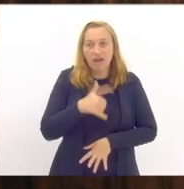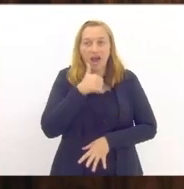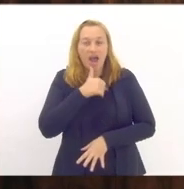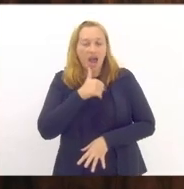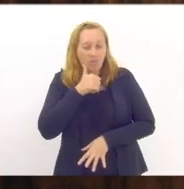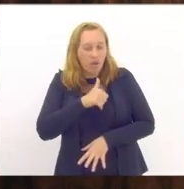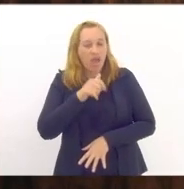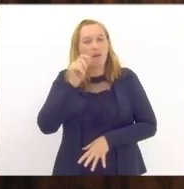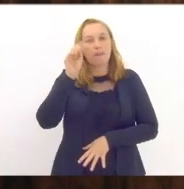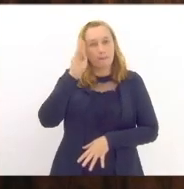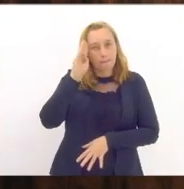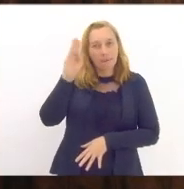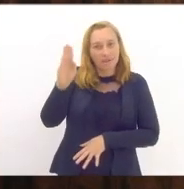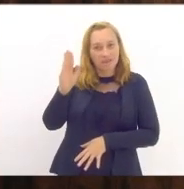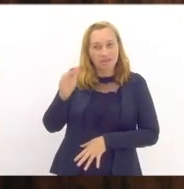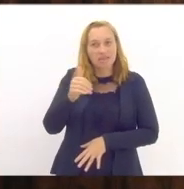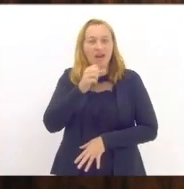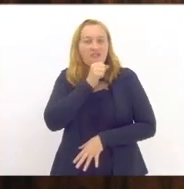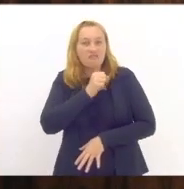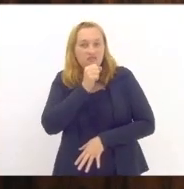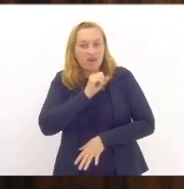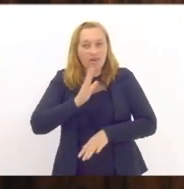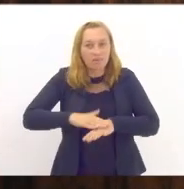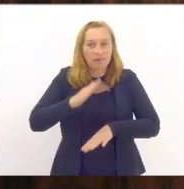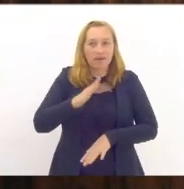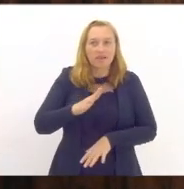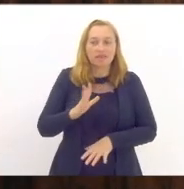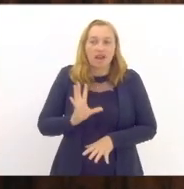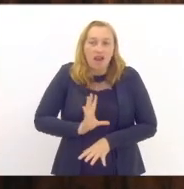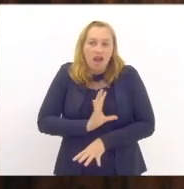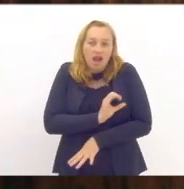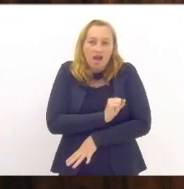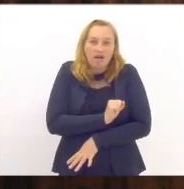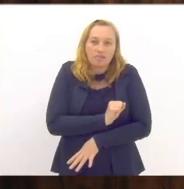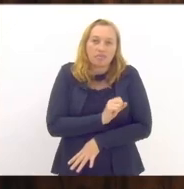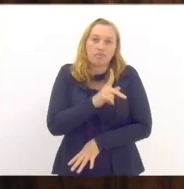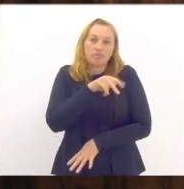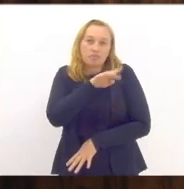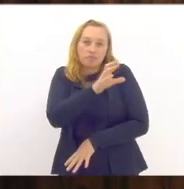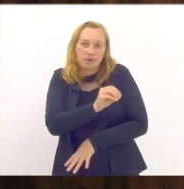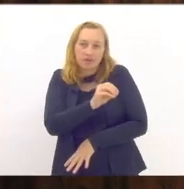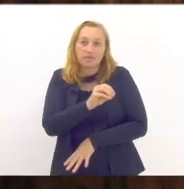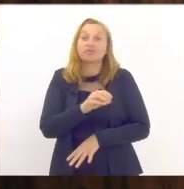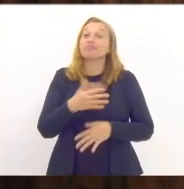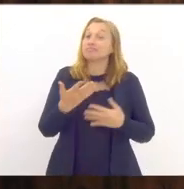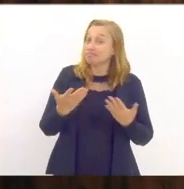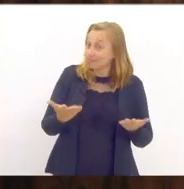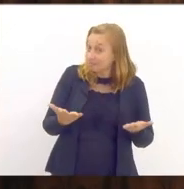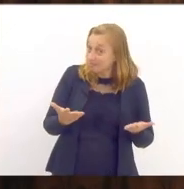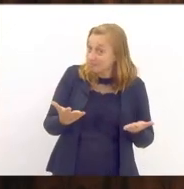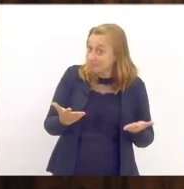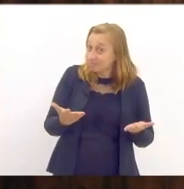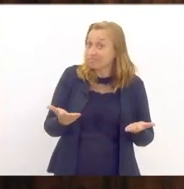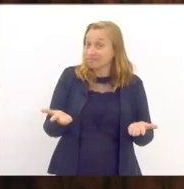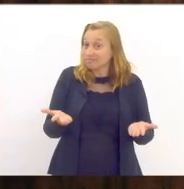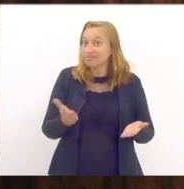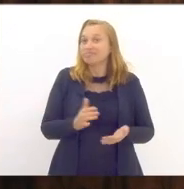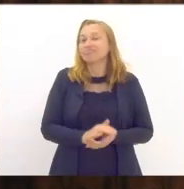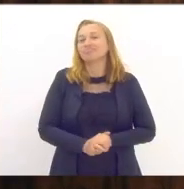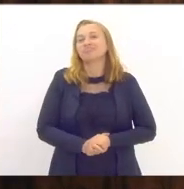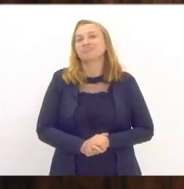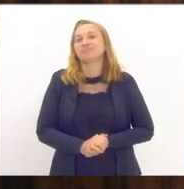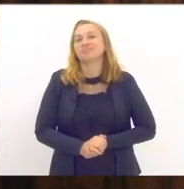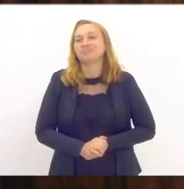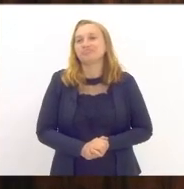mulherada, principalmente as mais idosas, são apaixonadas por Pedro Figueiredo. E isso é uma